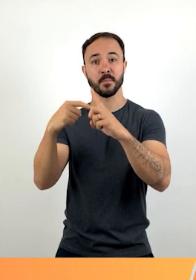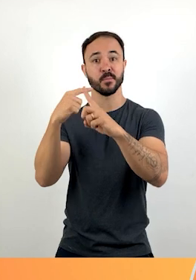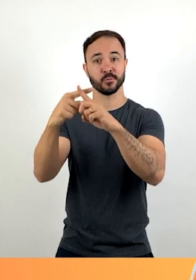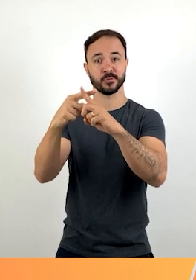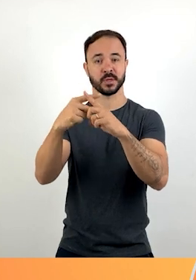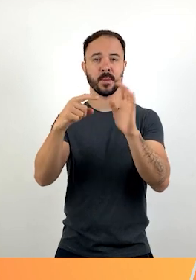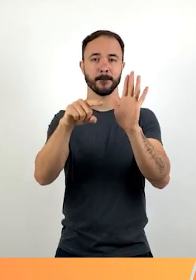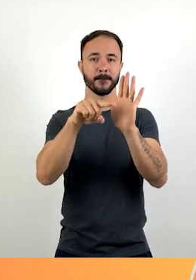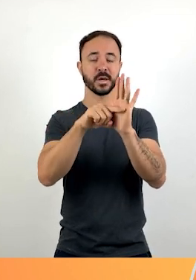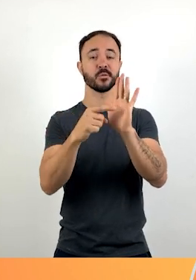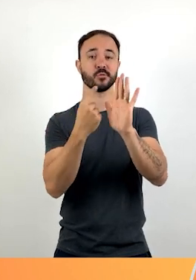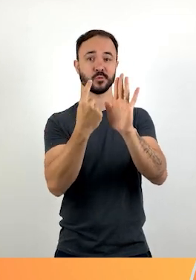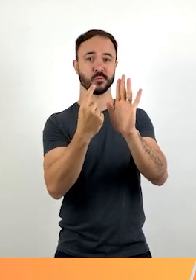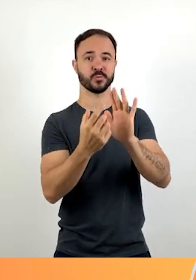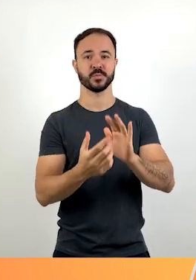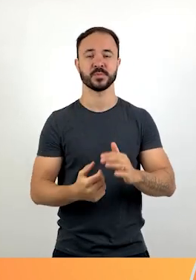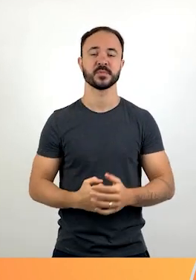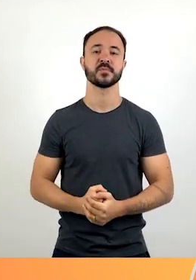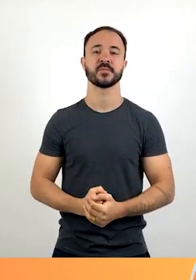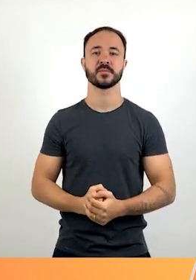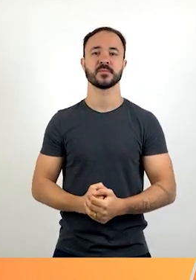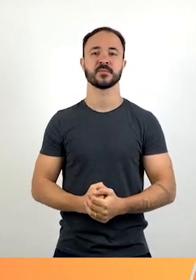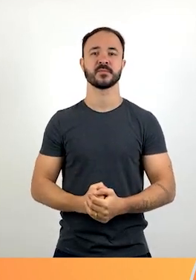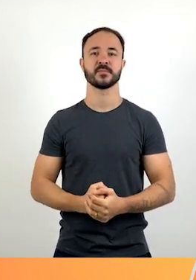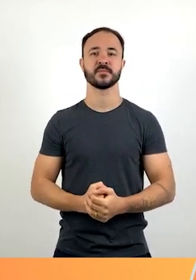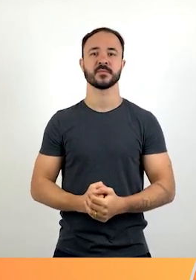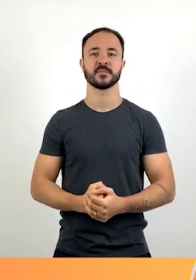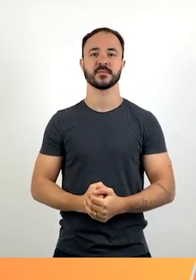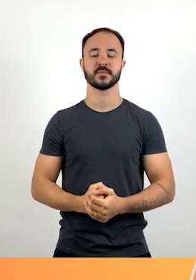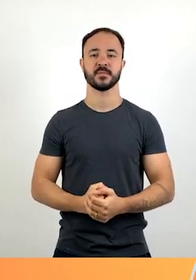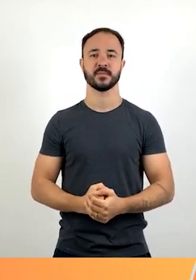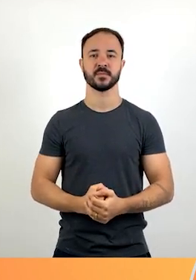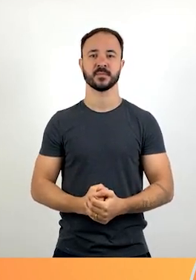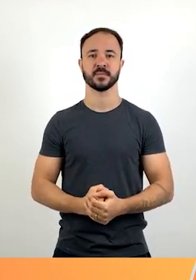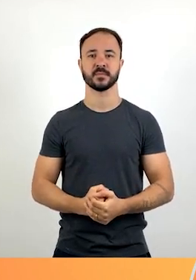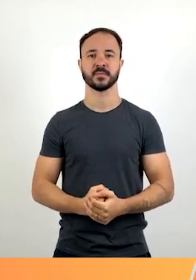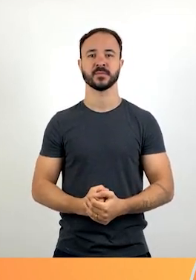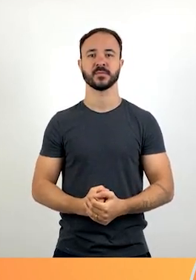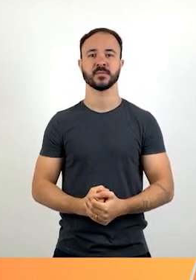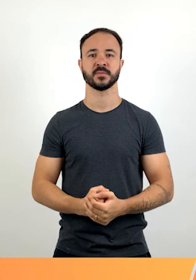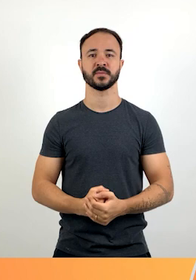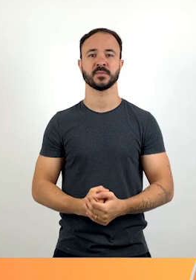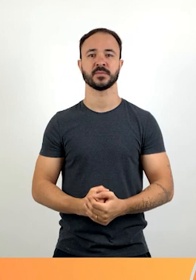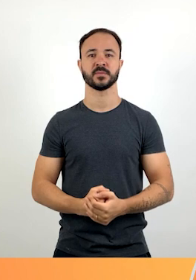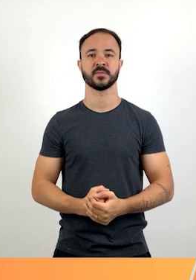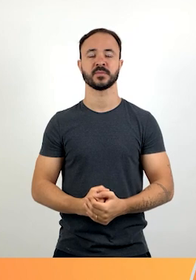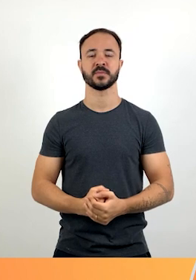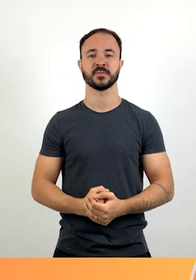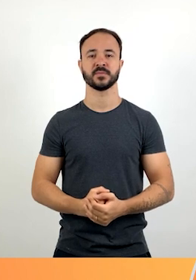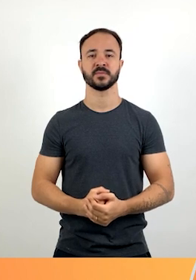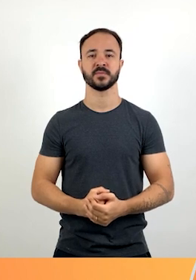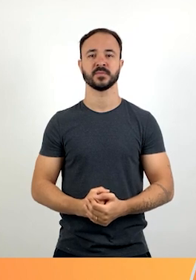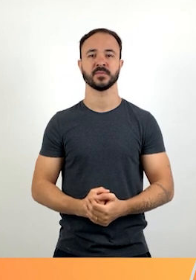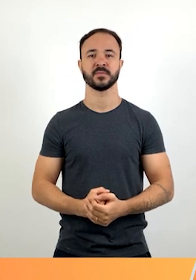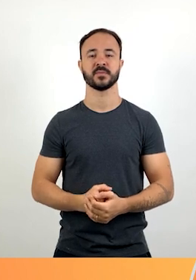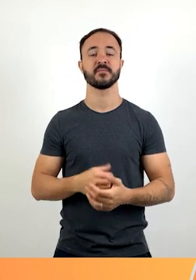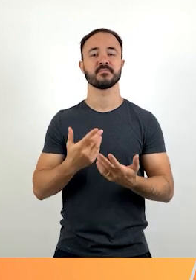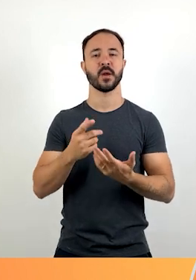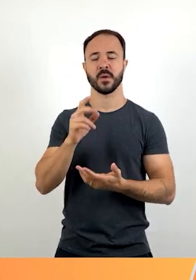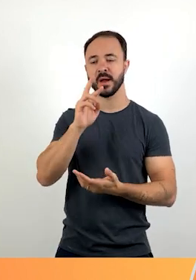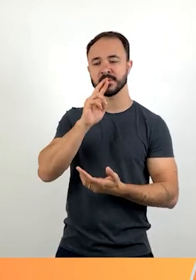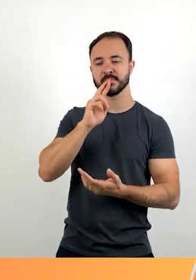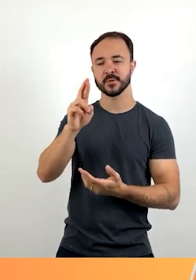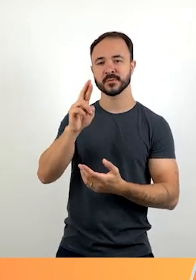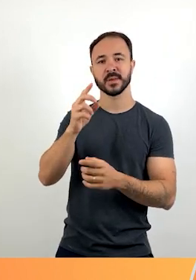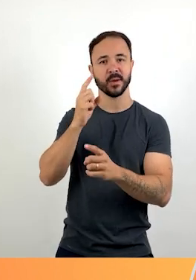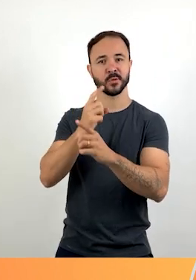então, menos que multiplica mais vai dar menos, né? Já que ele não mostra sinal, ele é positivo. Então, aqui a resposta